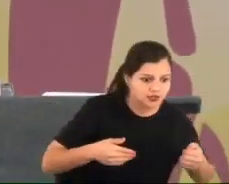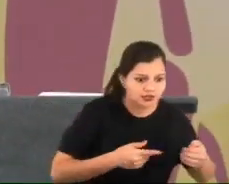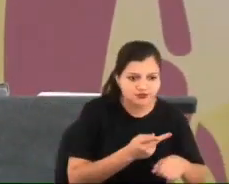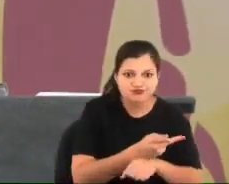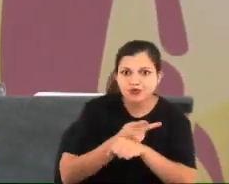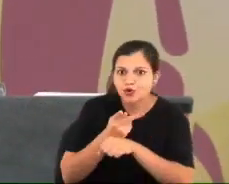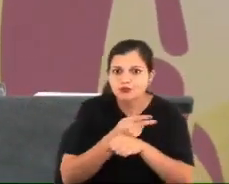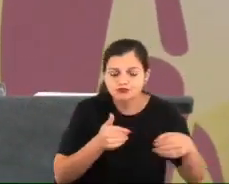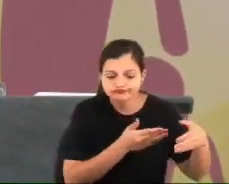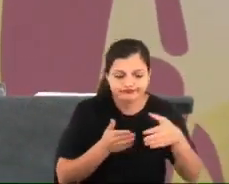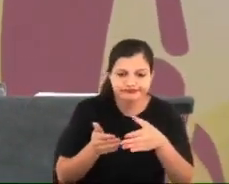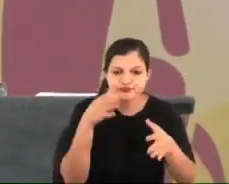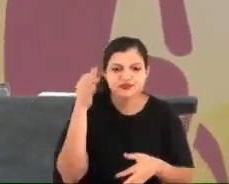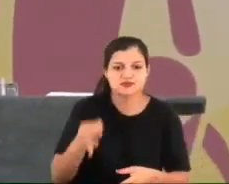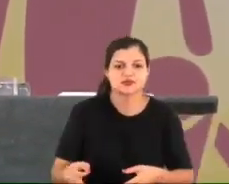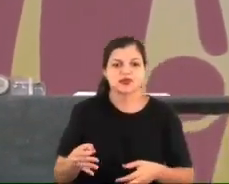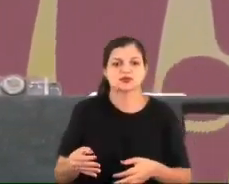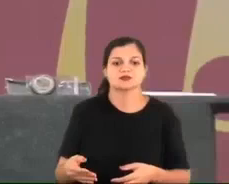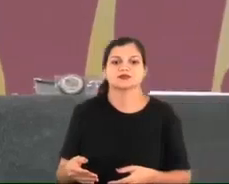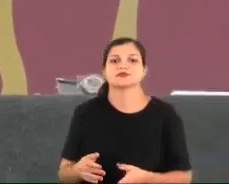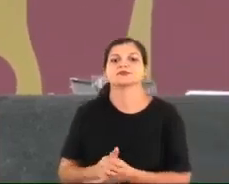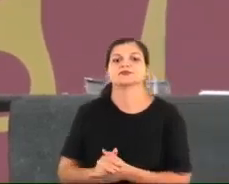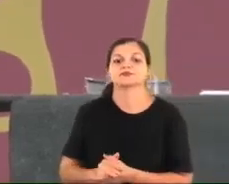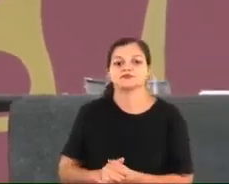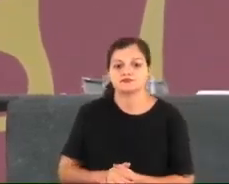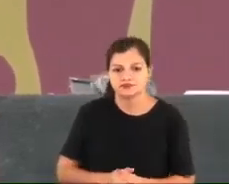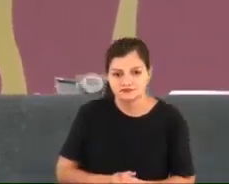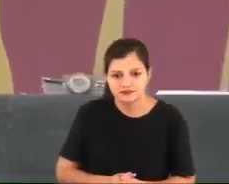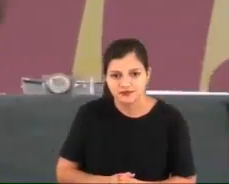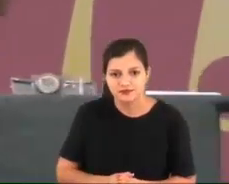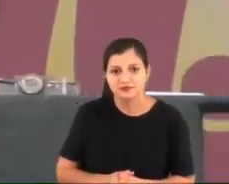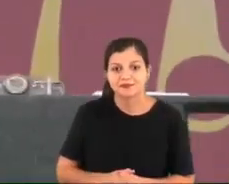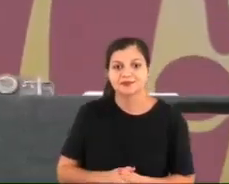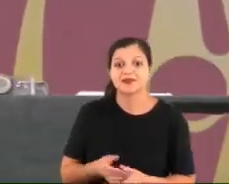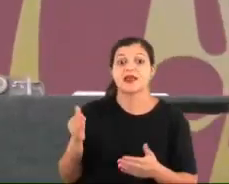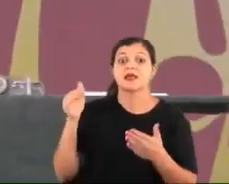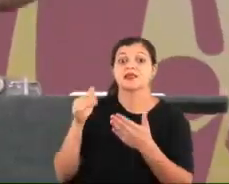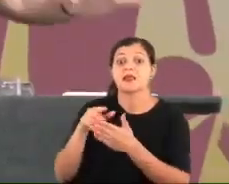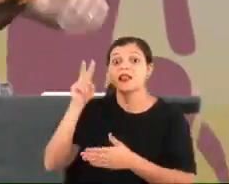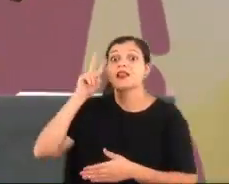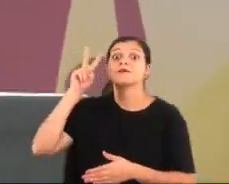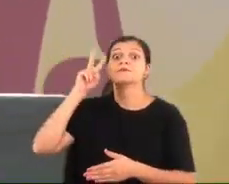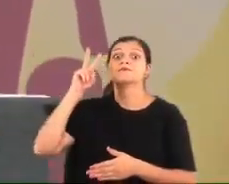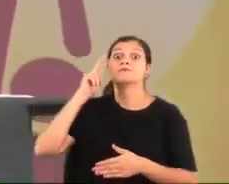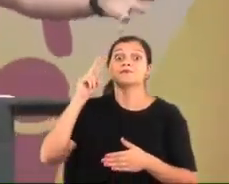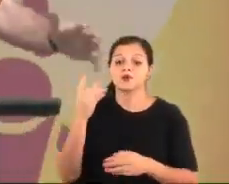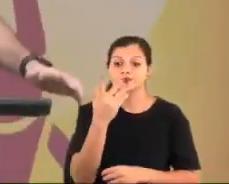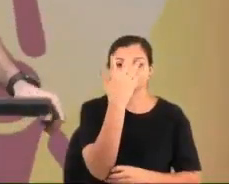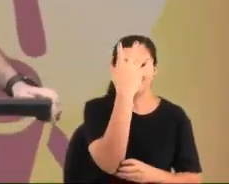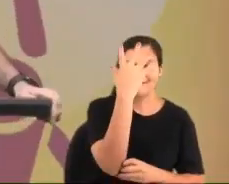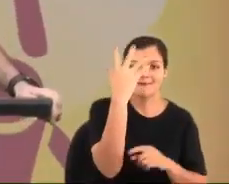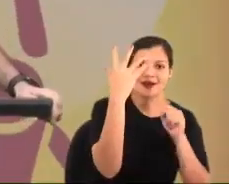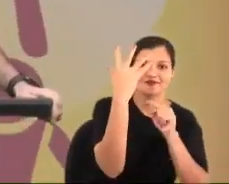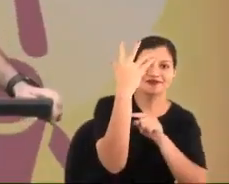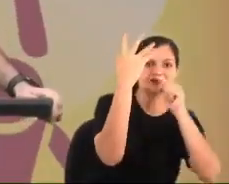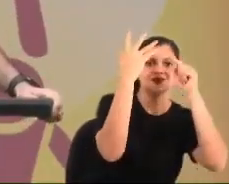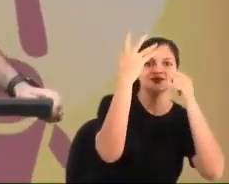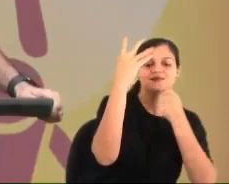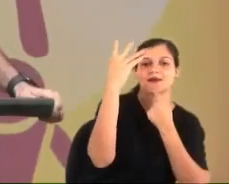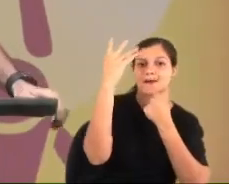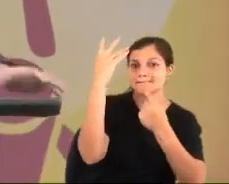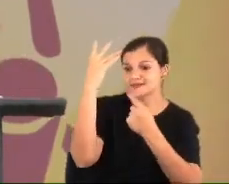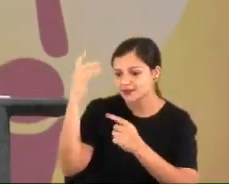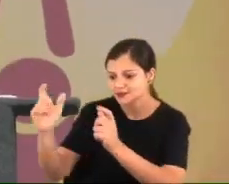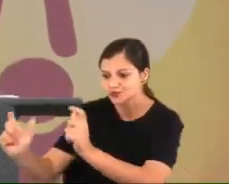volta. Até que a gente achou uma árvore lá que nós tínhamos cortado e a gente lembrou que aquela árvore estava próximo do nosso abrigo.